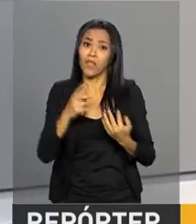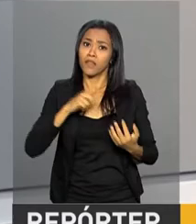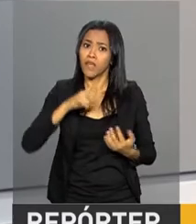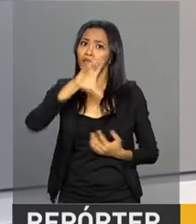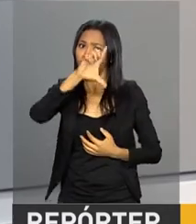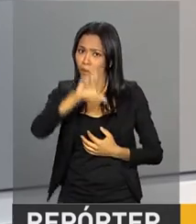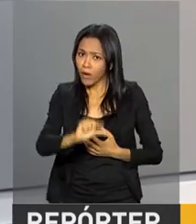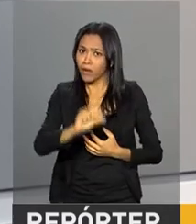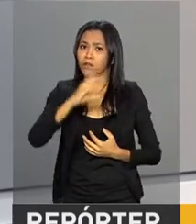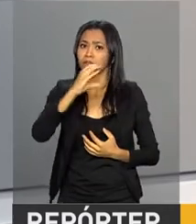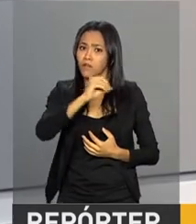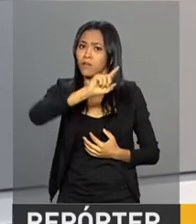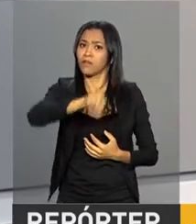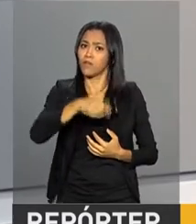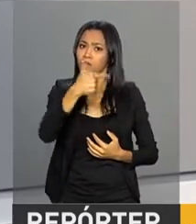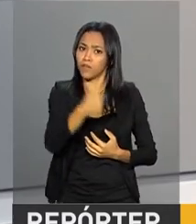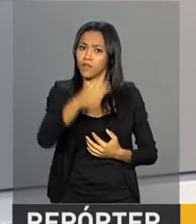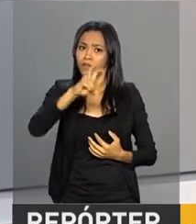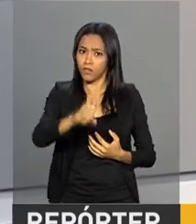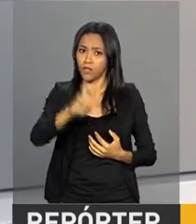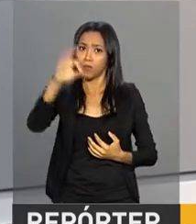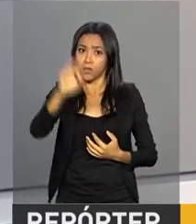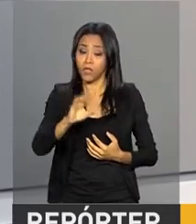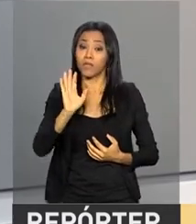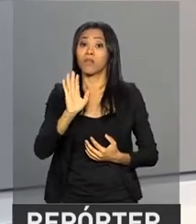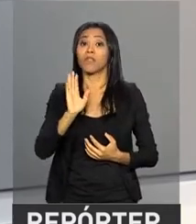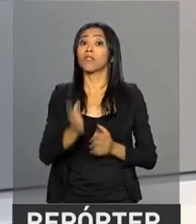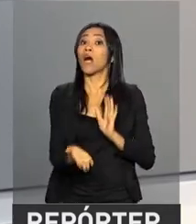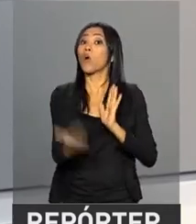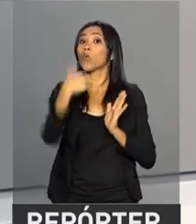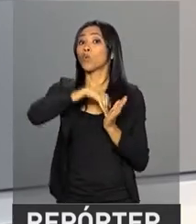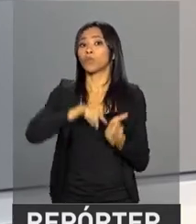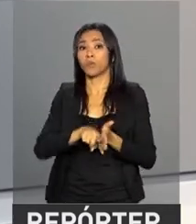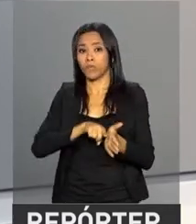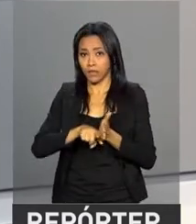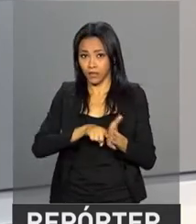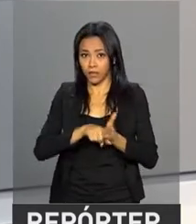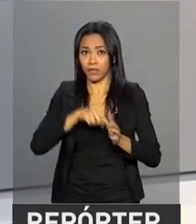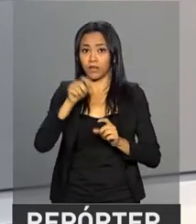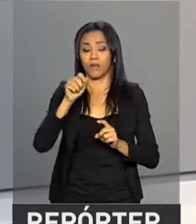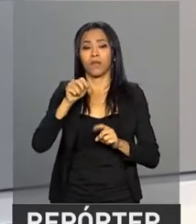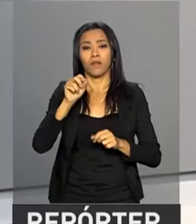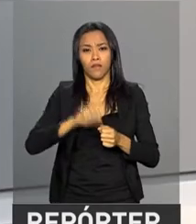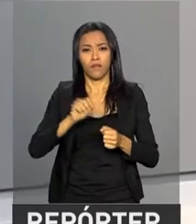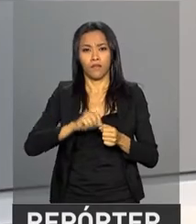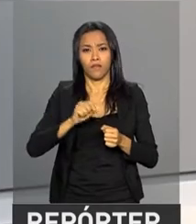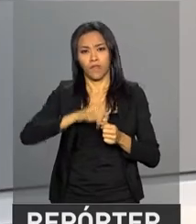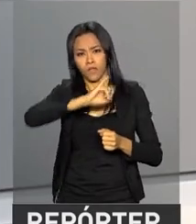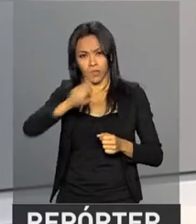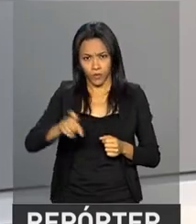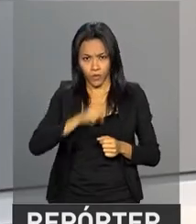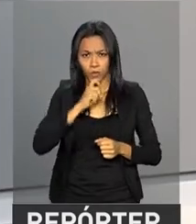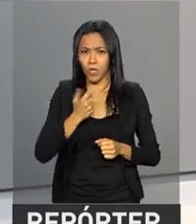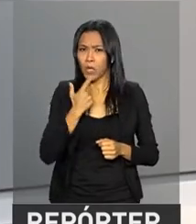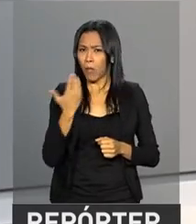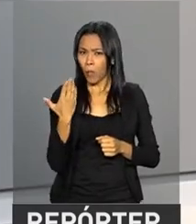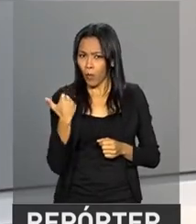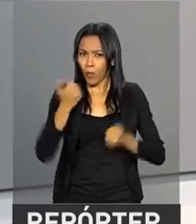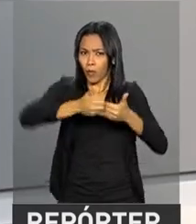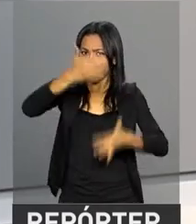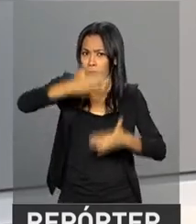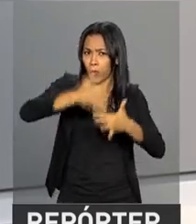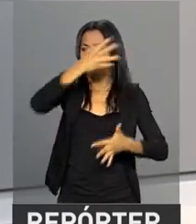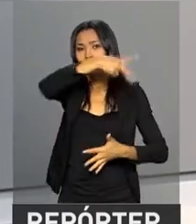0,25 por cento percentual abaixo da última apuração feita em julho e agora há pouco pelas redes sociais o presidente michel temer